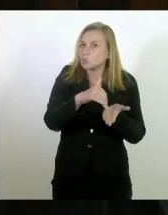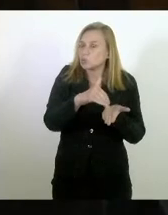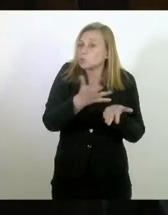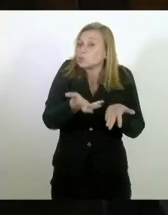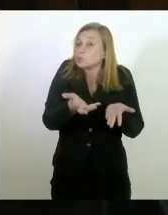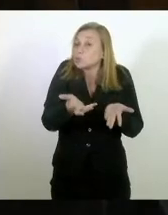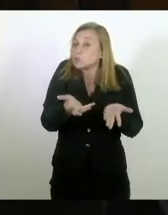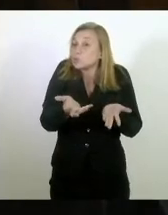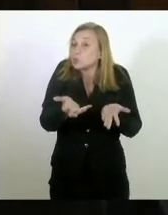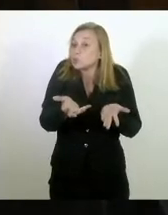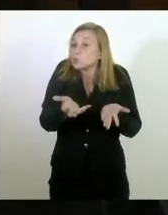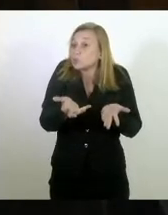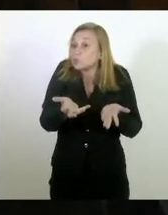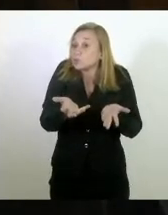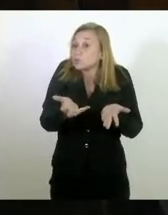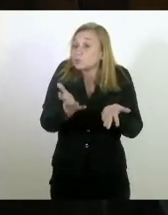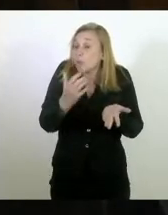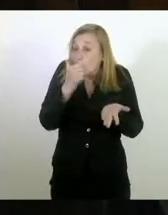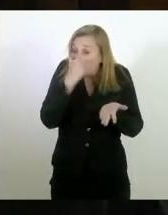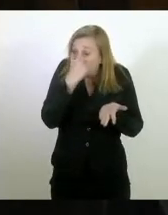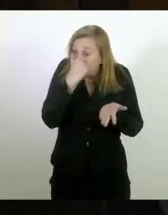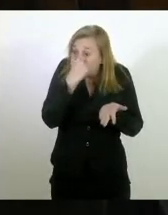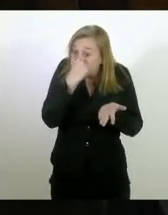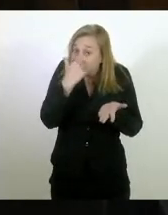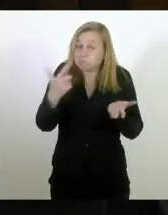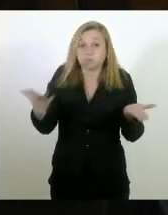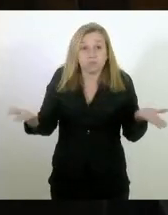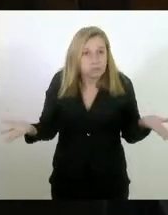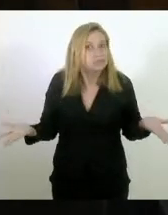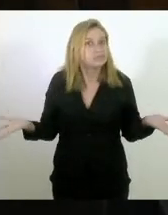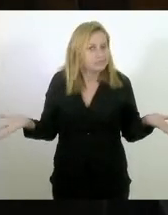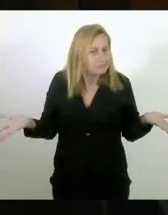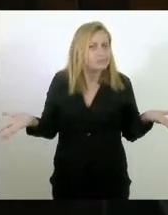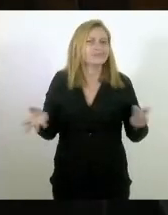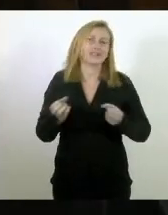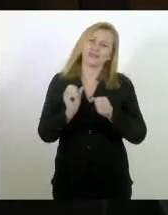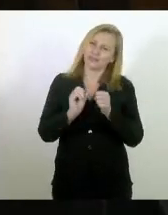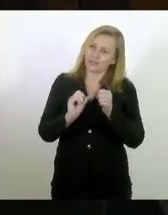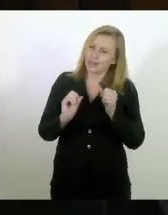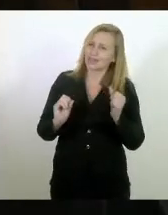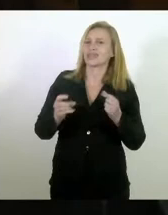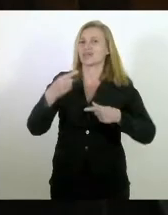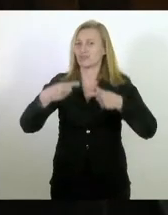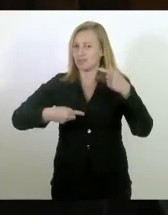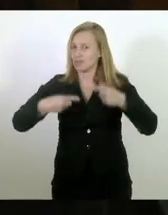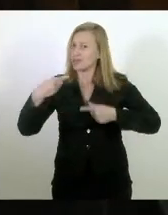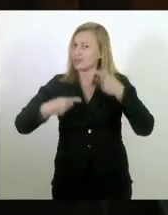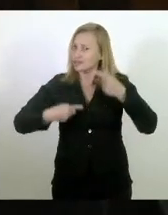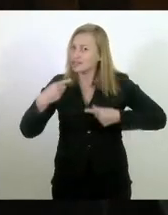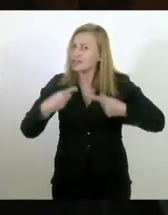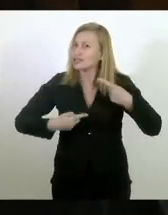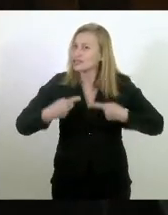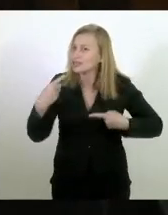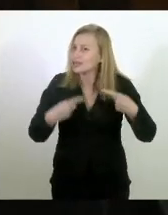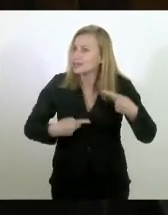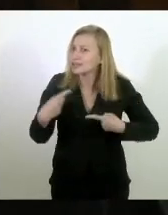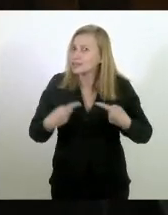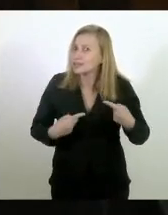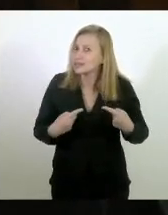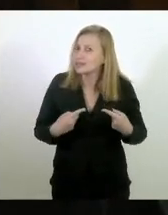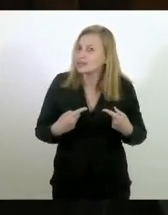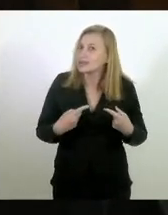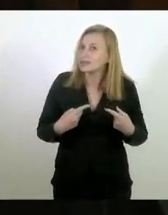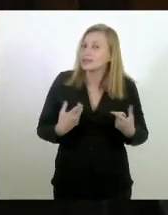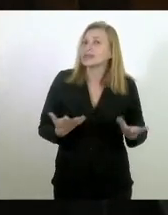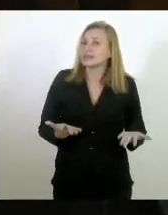E aí e robusta para fazer política bom